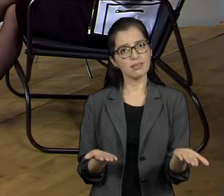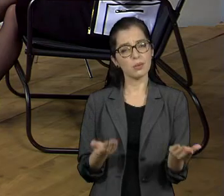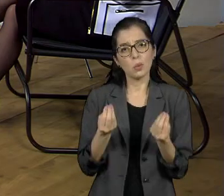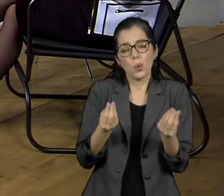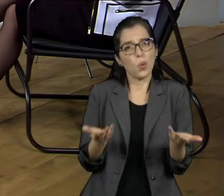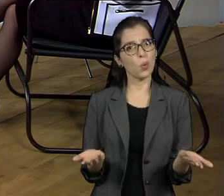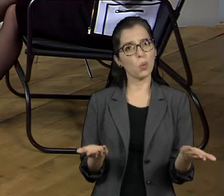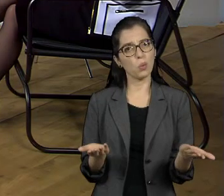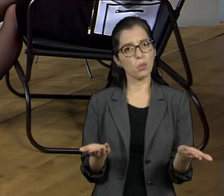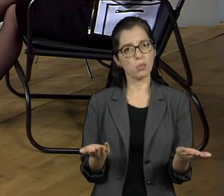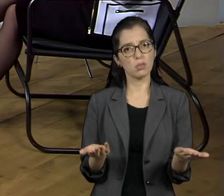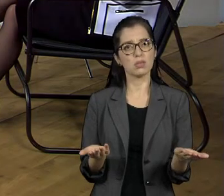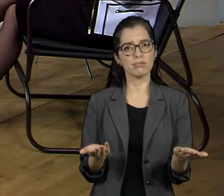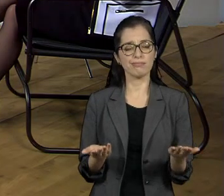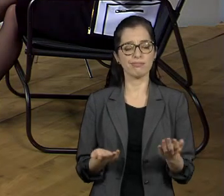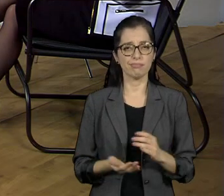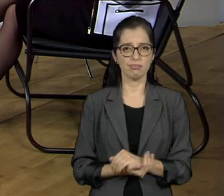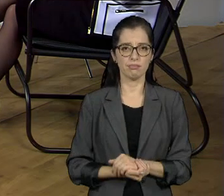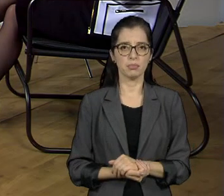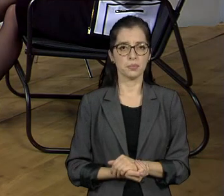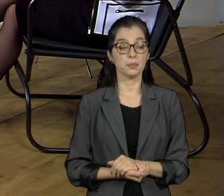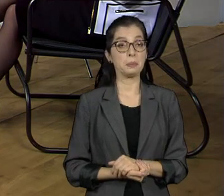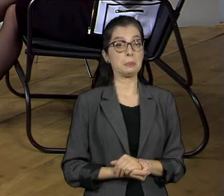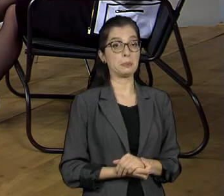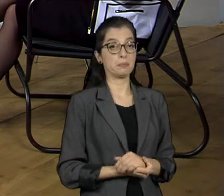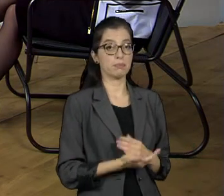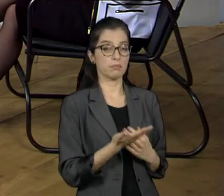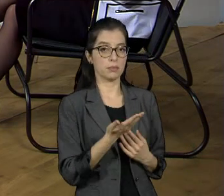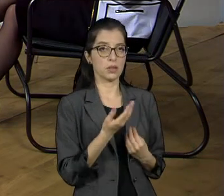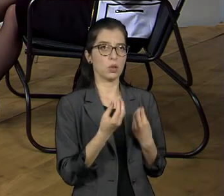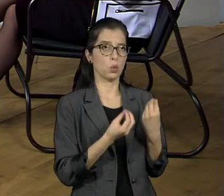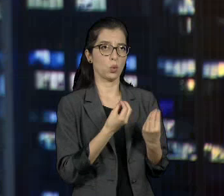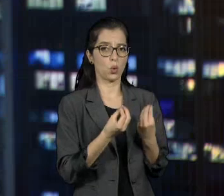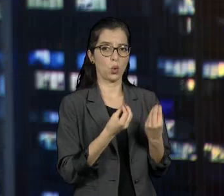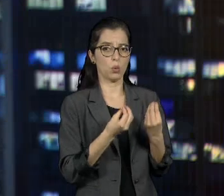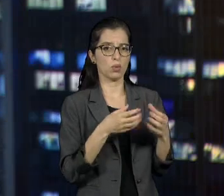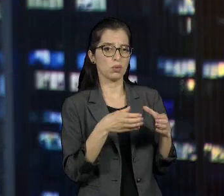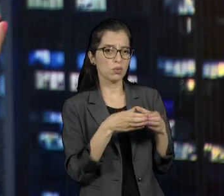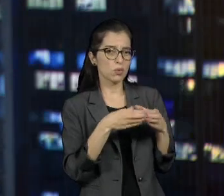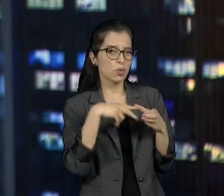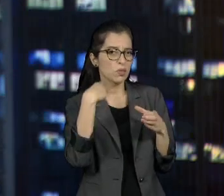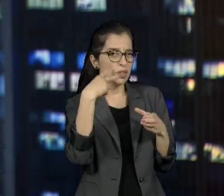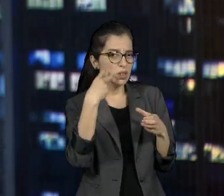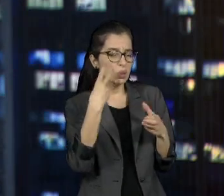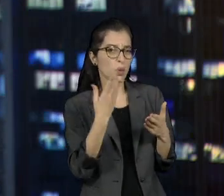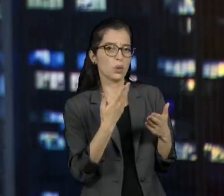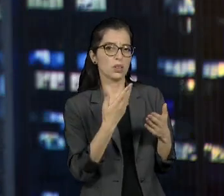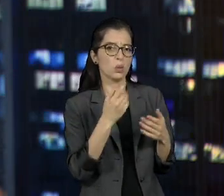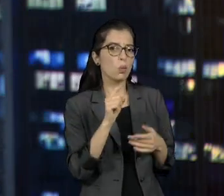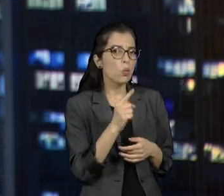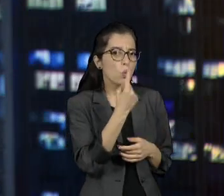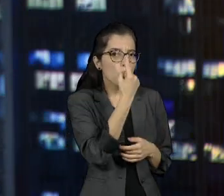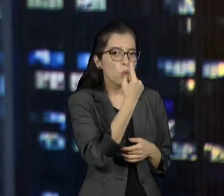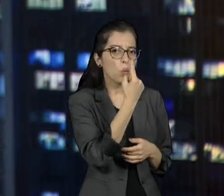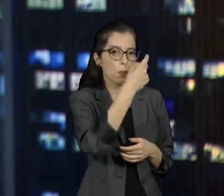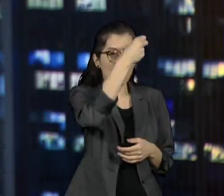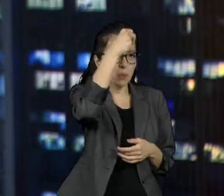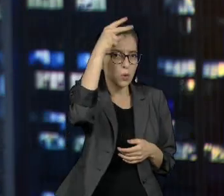executores. Professor, câmaras com um partido só, o que as pessoas dessas cidades devem esperar?